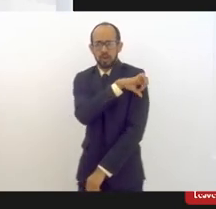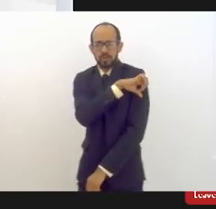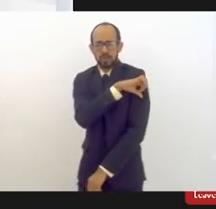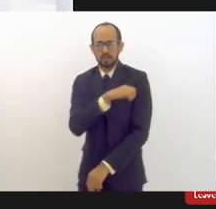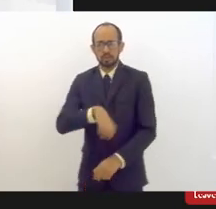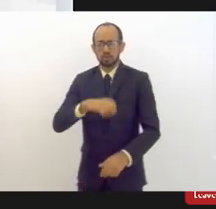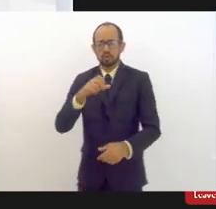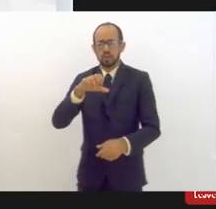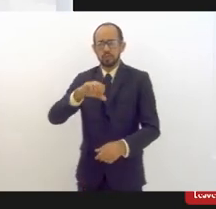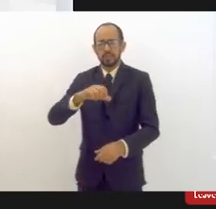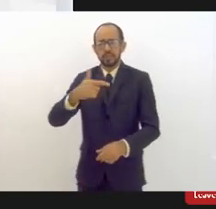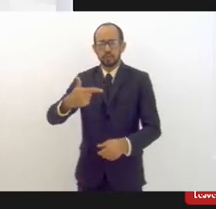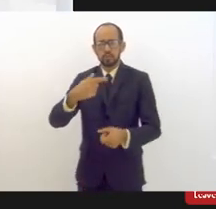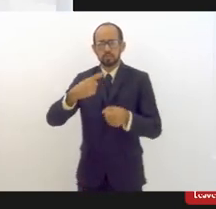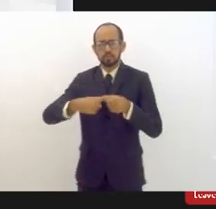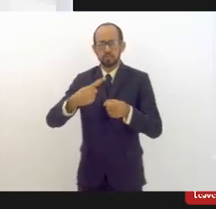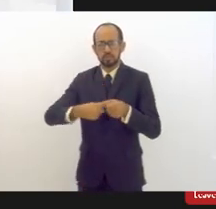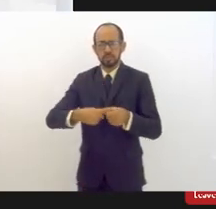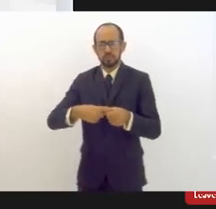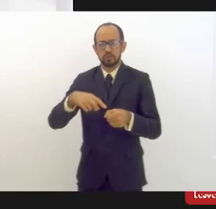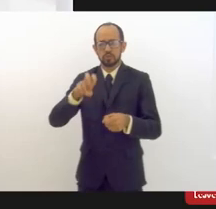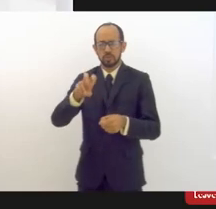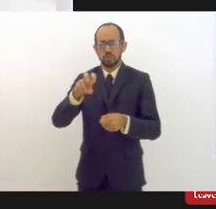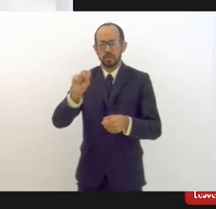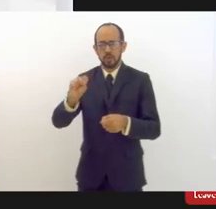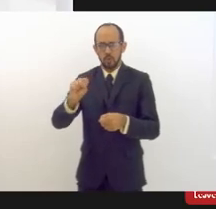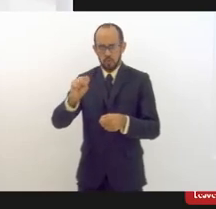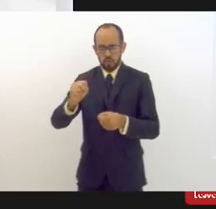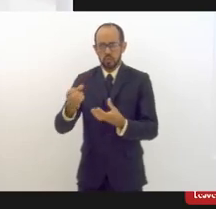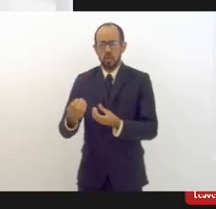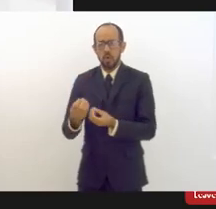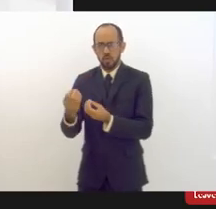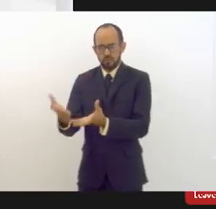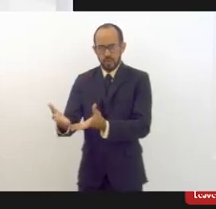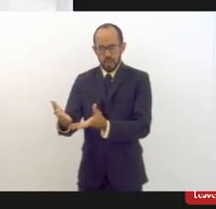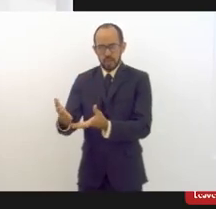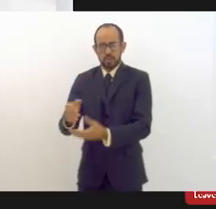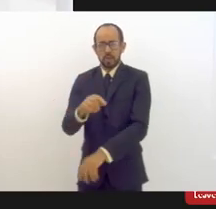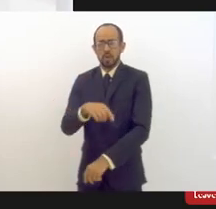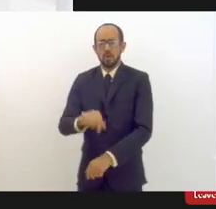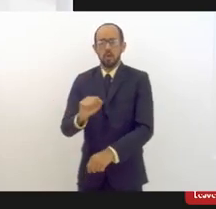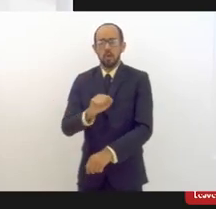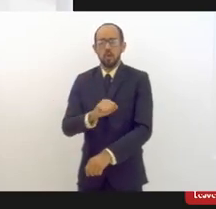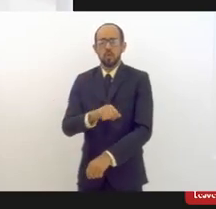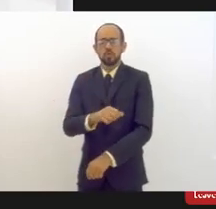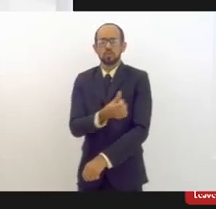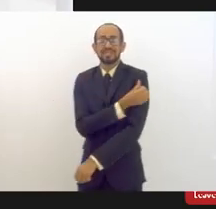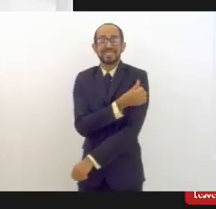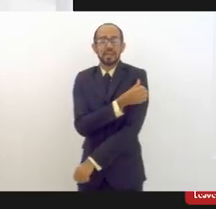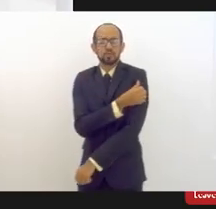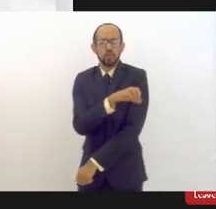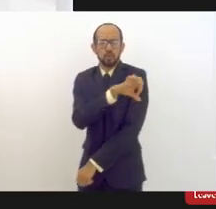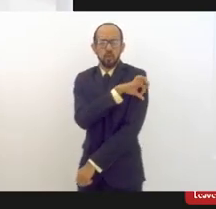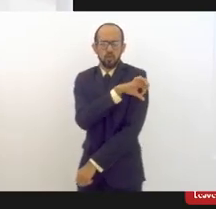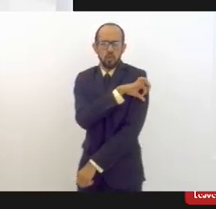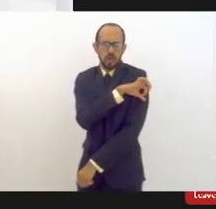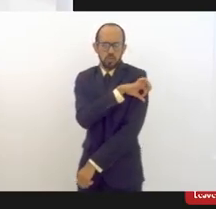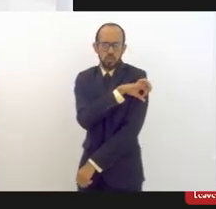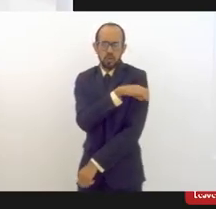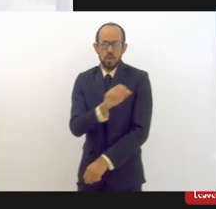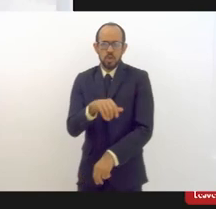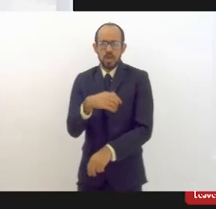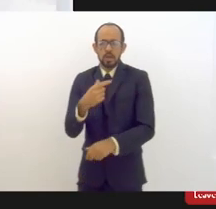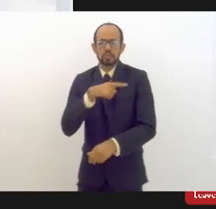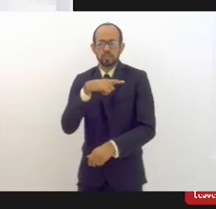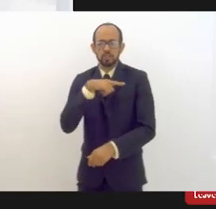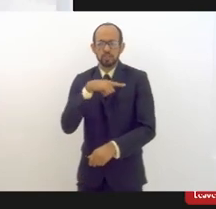municípios. 58 ainda ofertam é, o Fundamental 2, do 6º ao 9º ano. E aí a gente tem o total